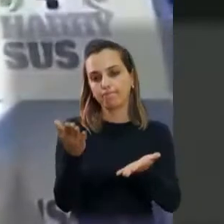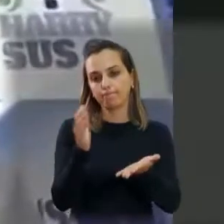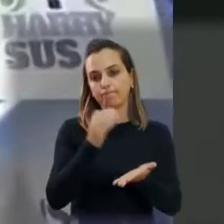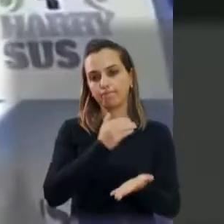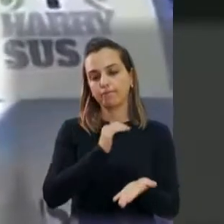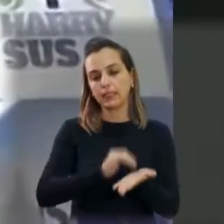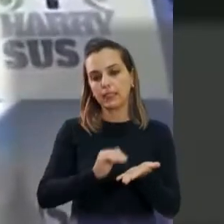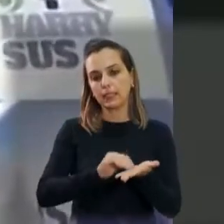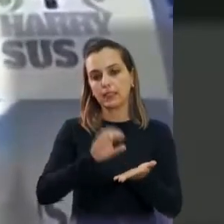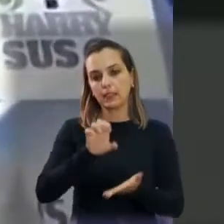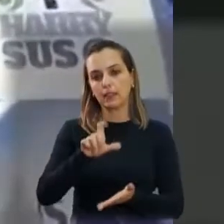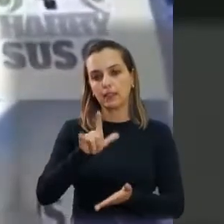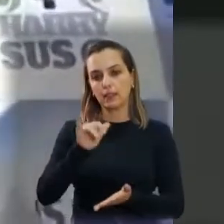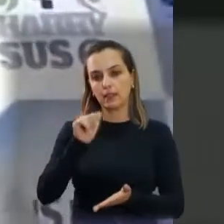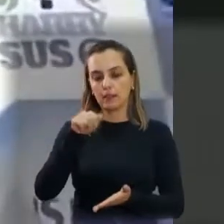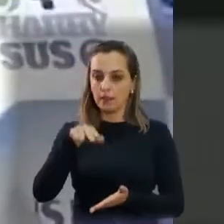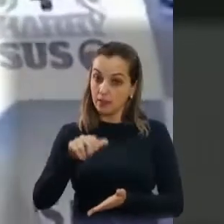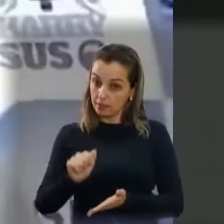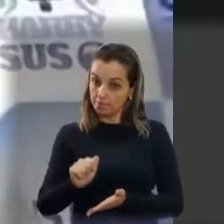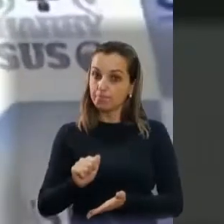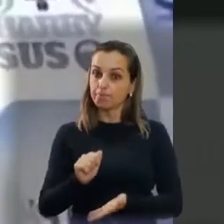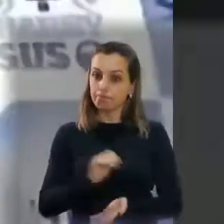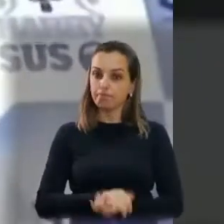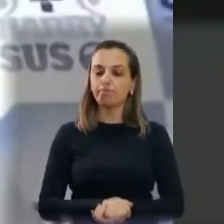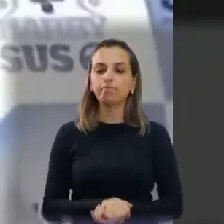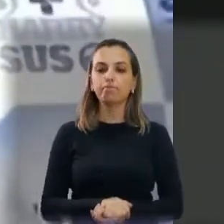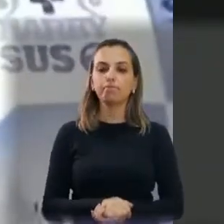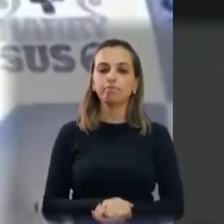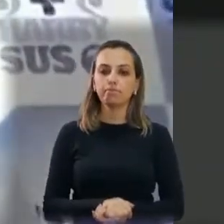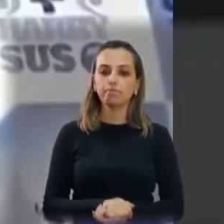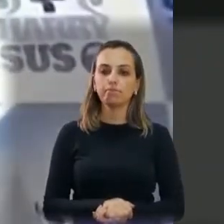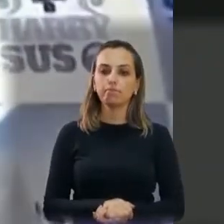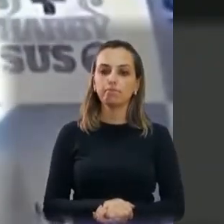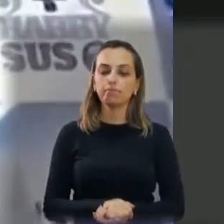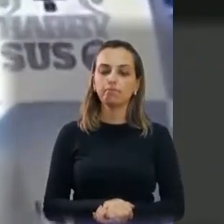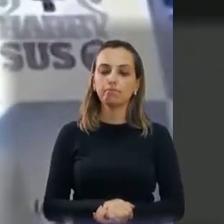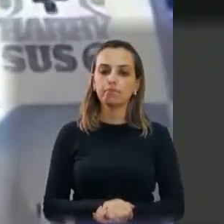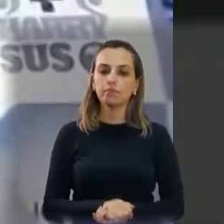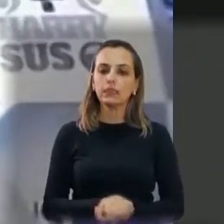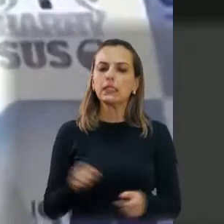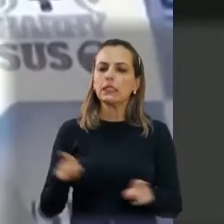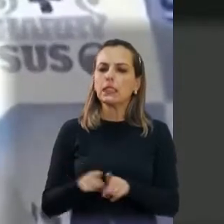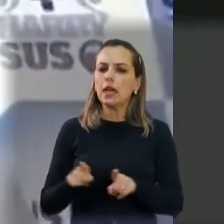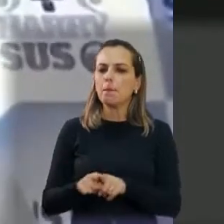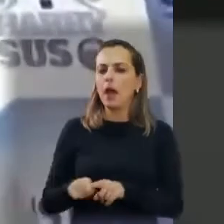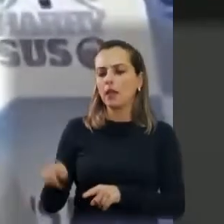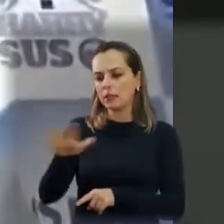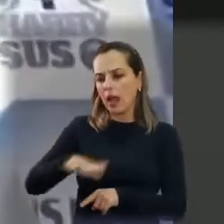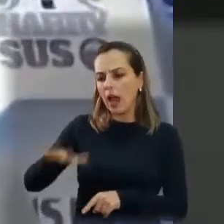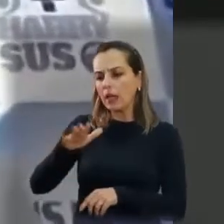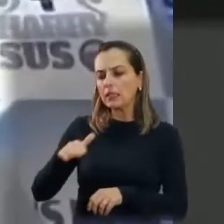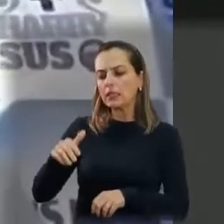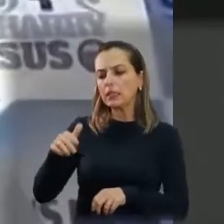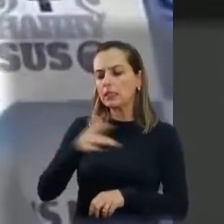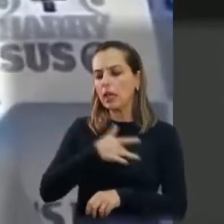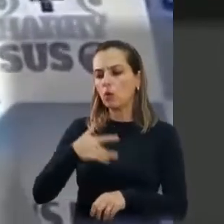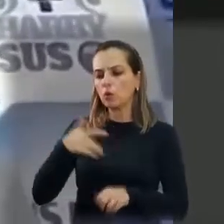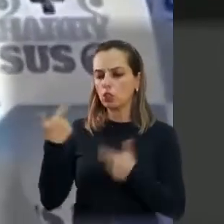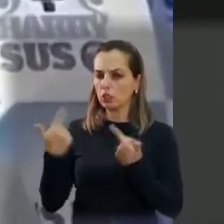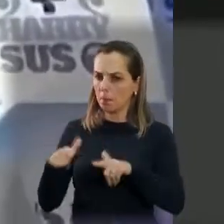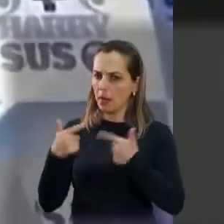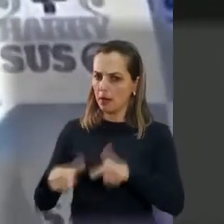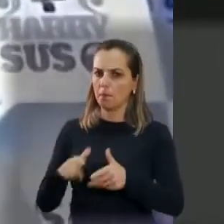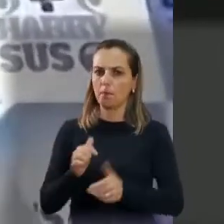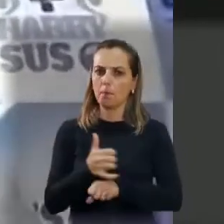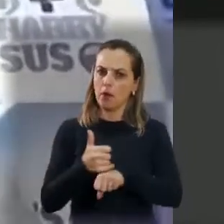muito triste com a notícia também, prestadores de serviços e profissionais de saúde. Bom,